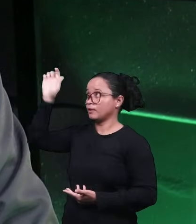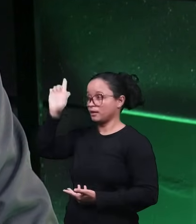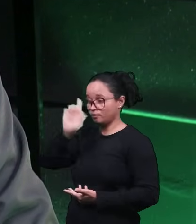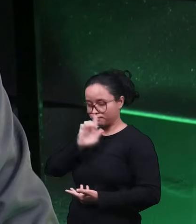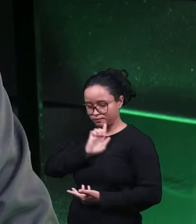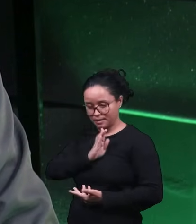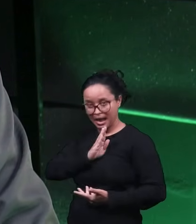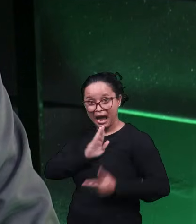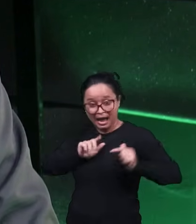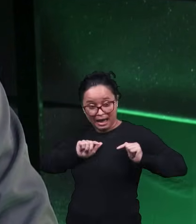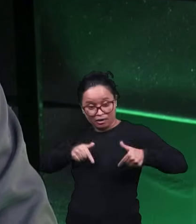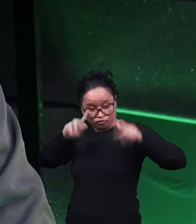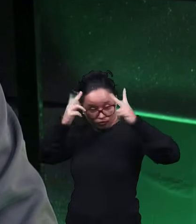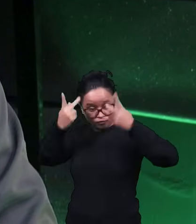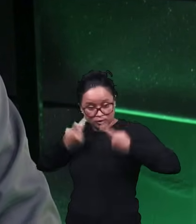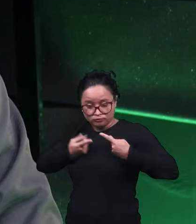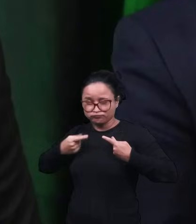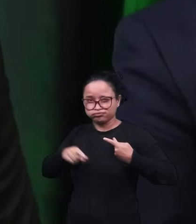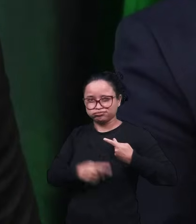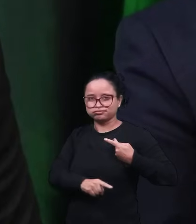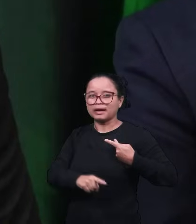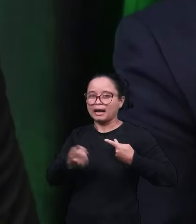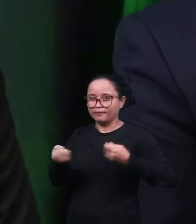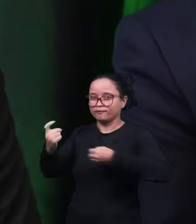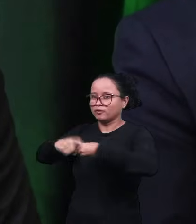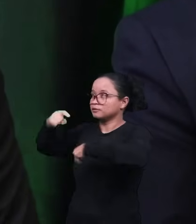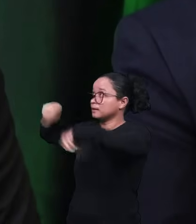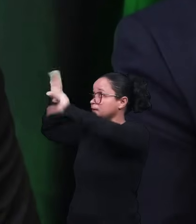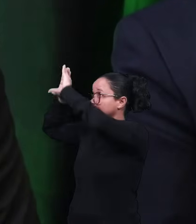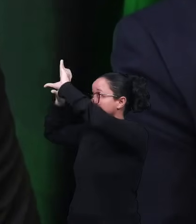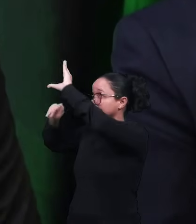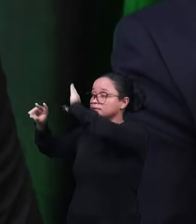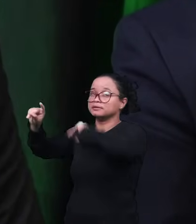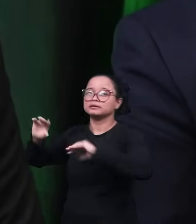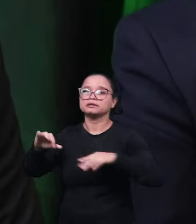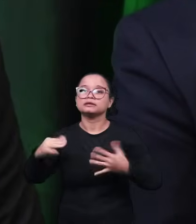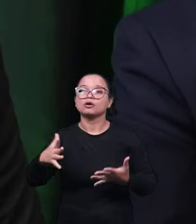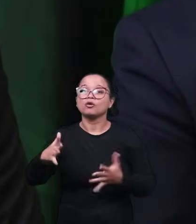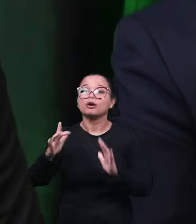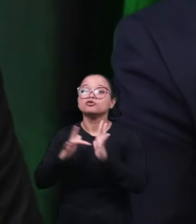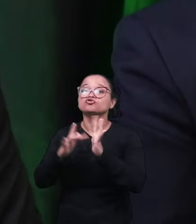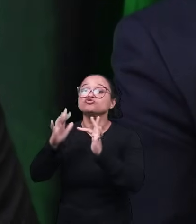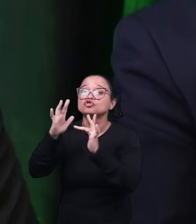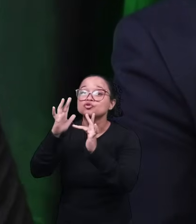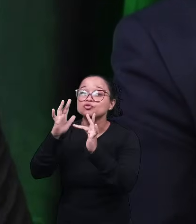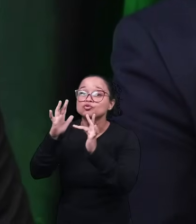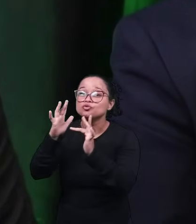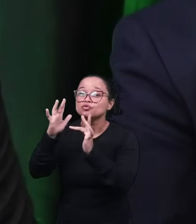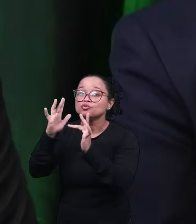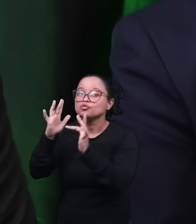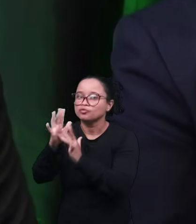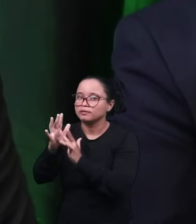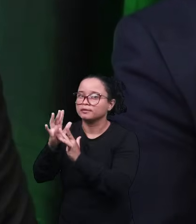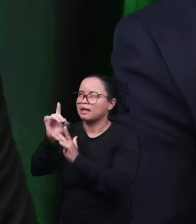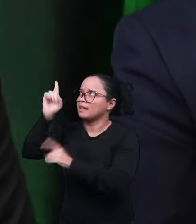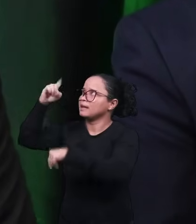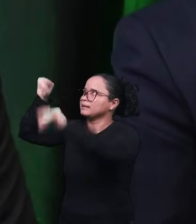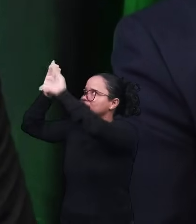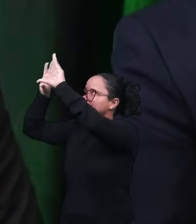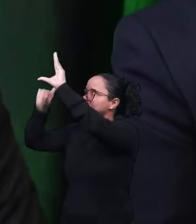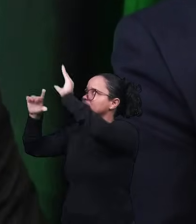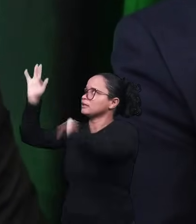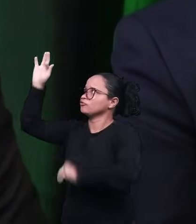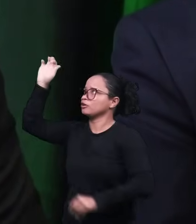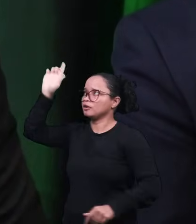homem, né? Isso é muito importante para nós, né? A Bíblia diz que Jesus que é o autor e consumador da nossa fé. Quer dizer, o